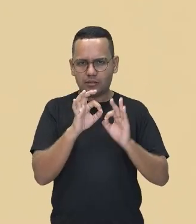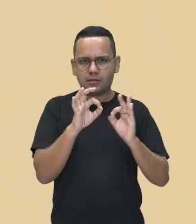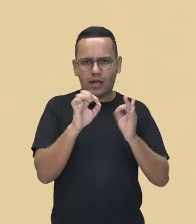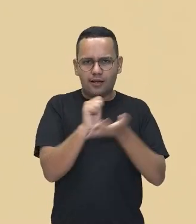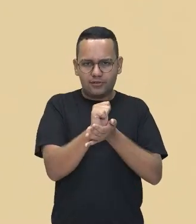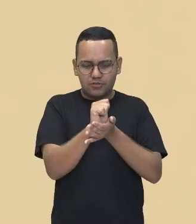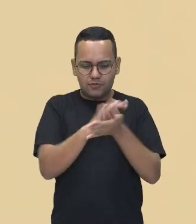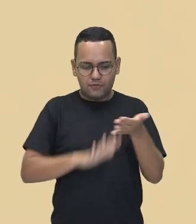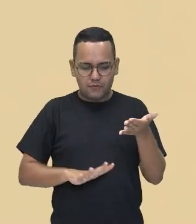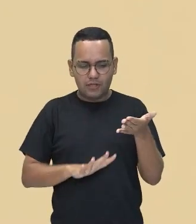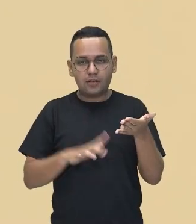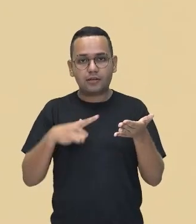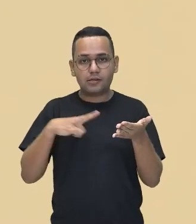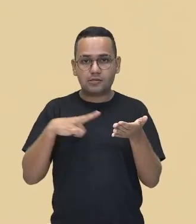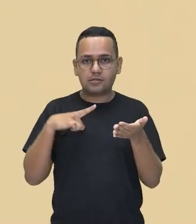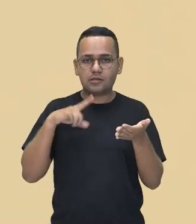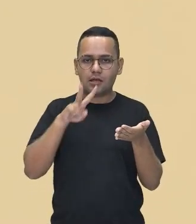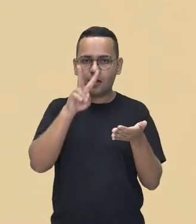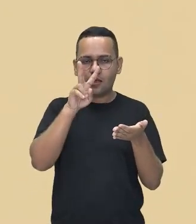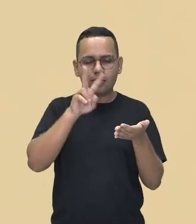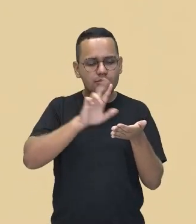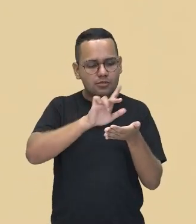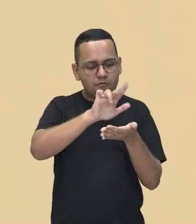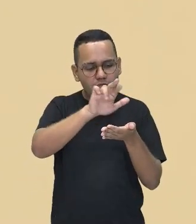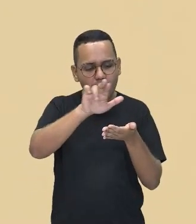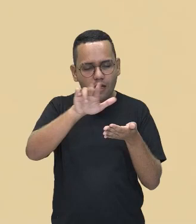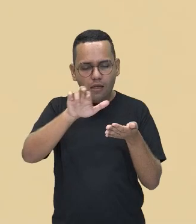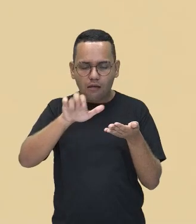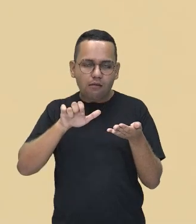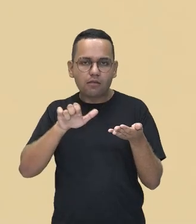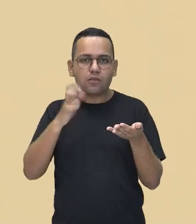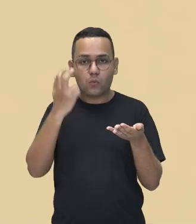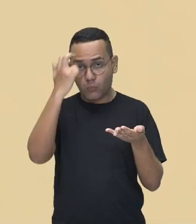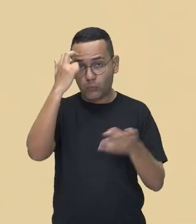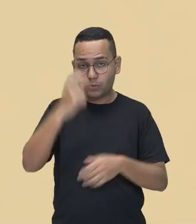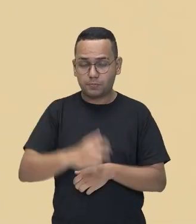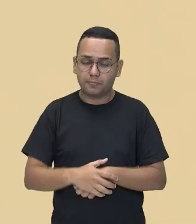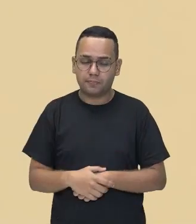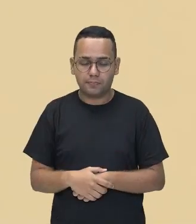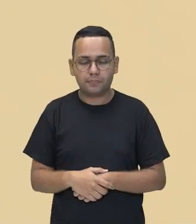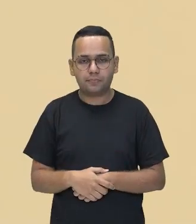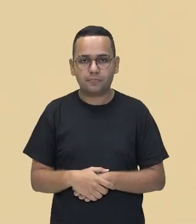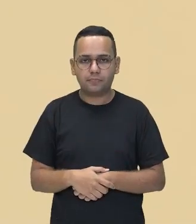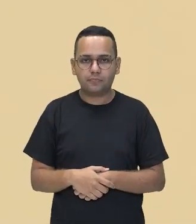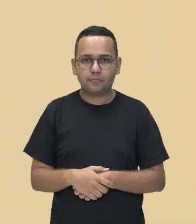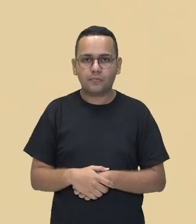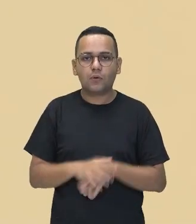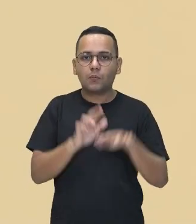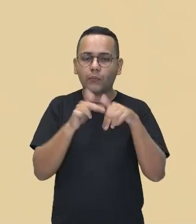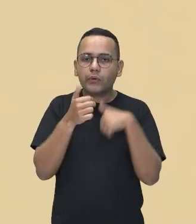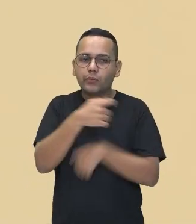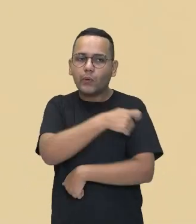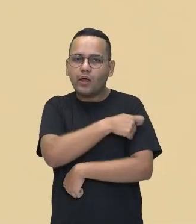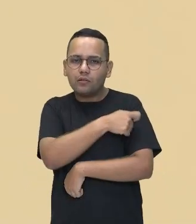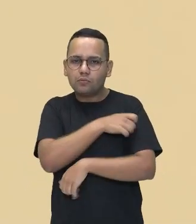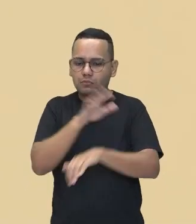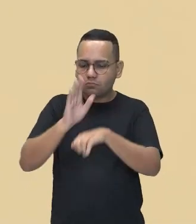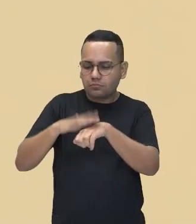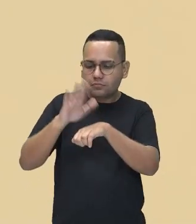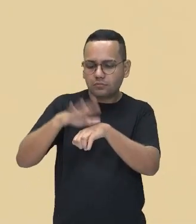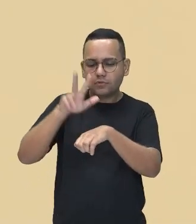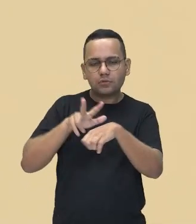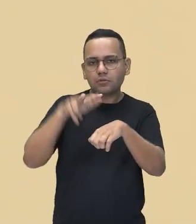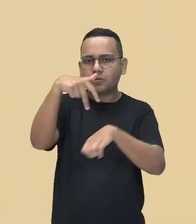diversidade cultural. Tá? Então, é importante, quanto então, um aluno protagonista, pensar no quê? Né?